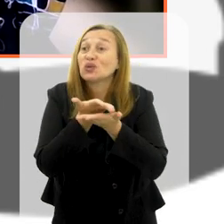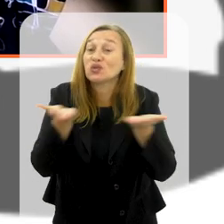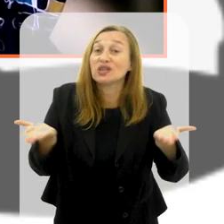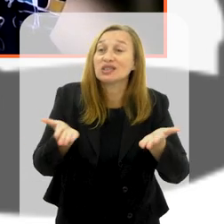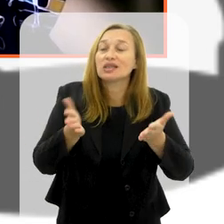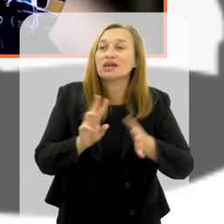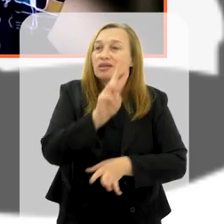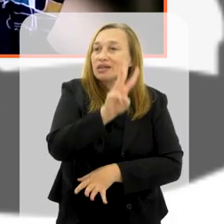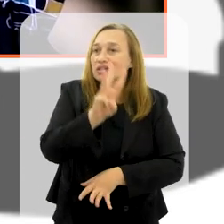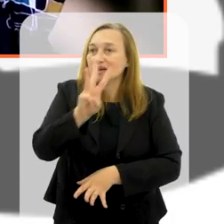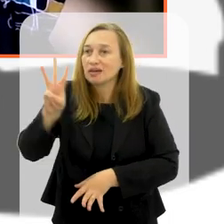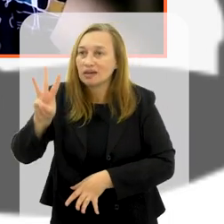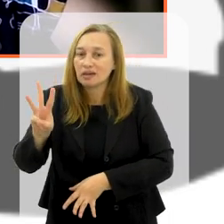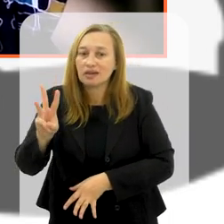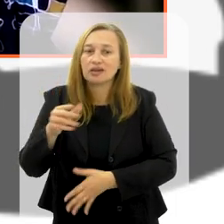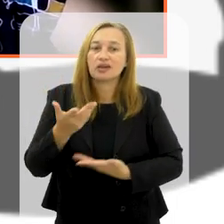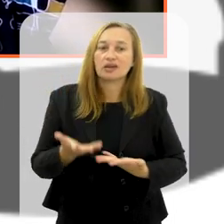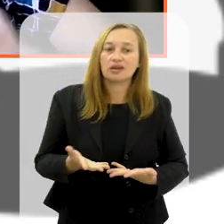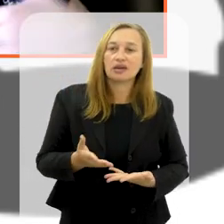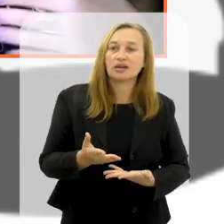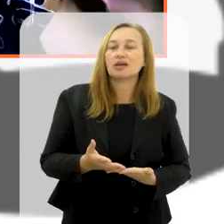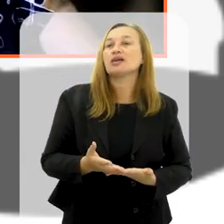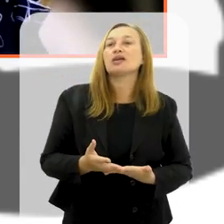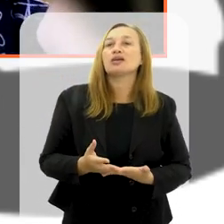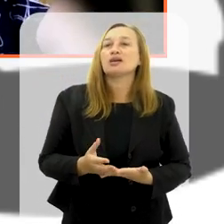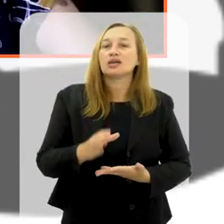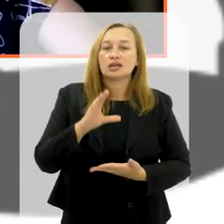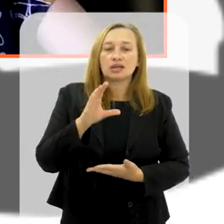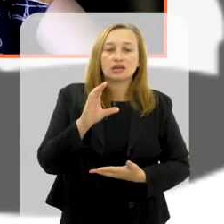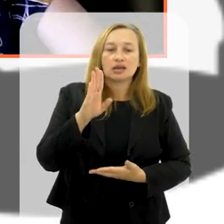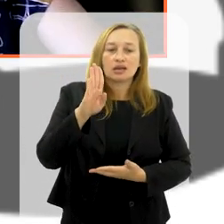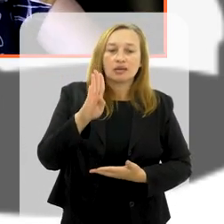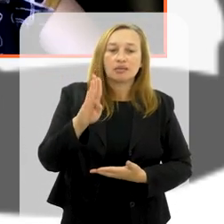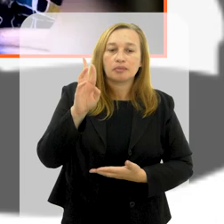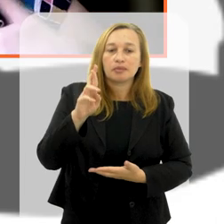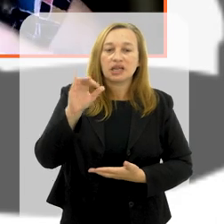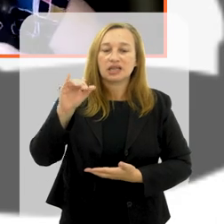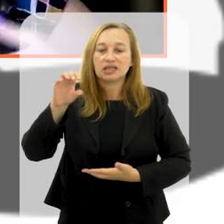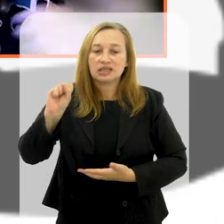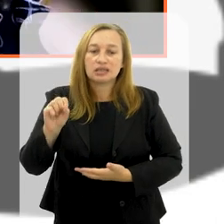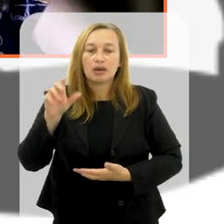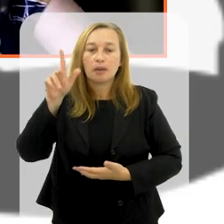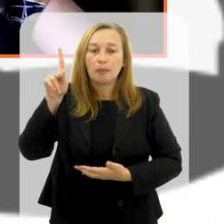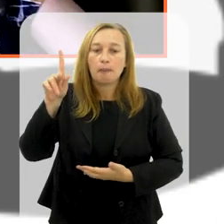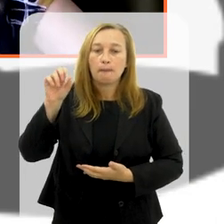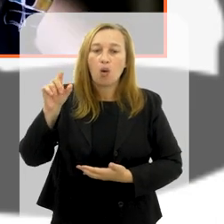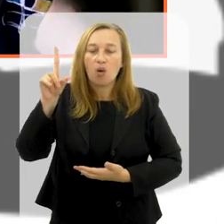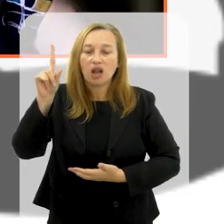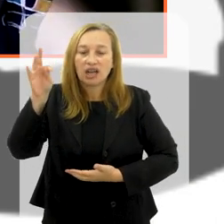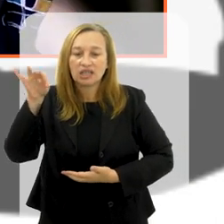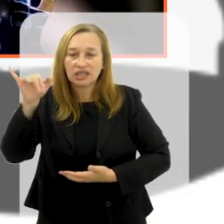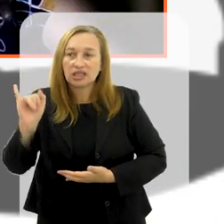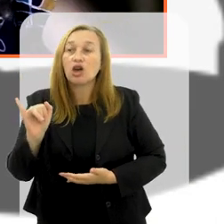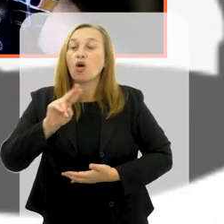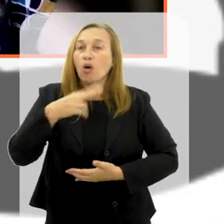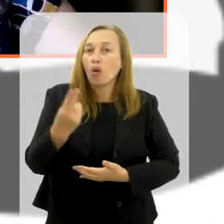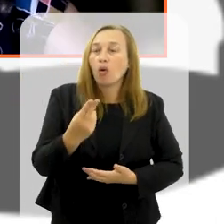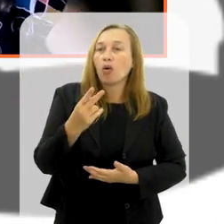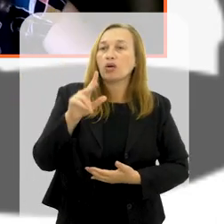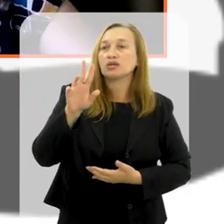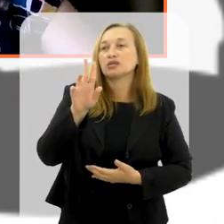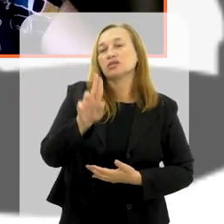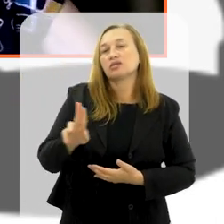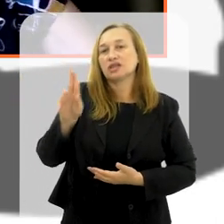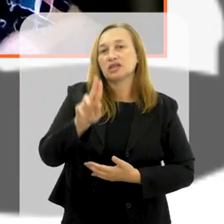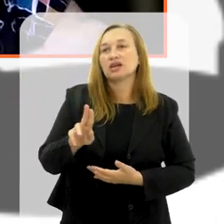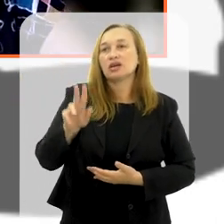e todas para acessar a página web do BPC, brickspolicycenter.org, ou quem quiser entrar pela página da PUC-Rio e acessar o